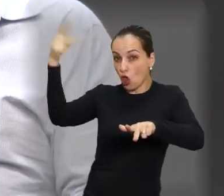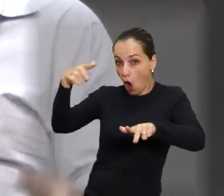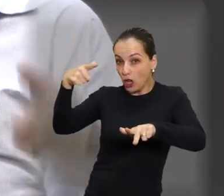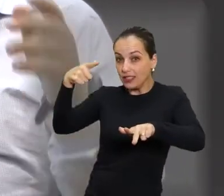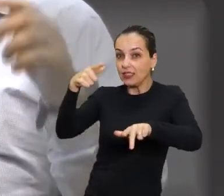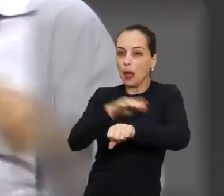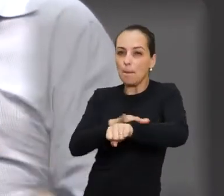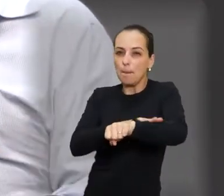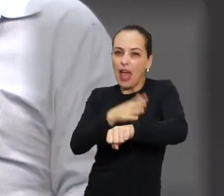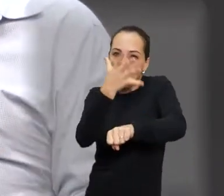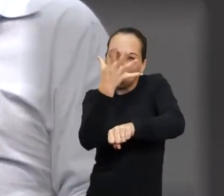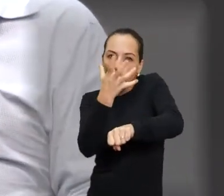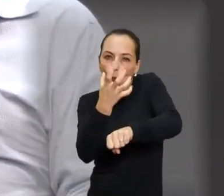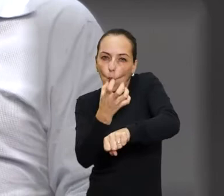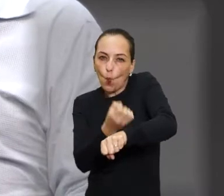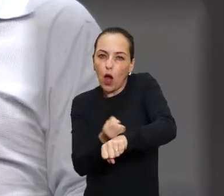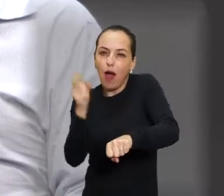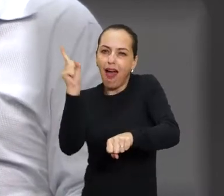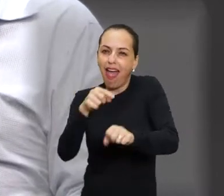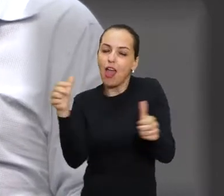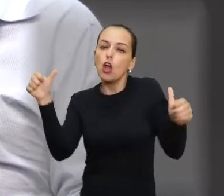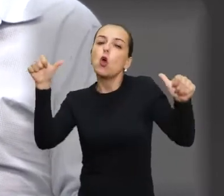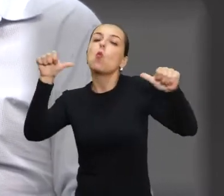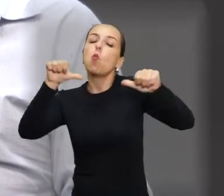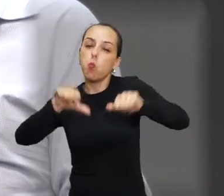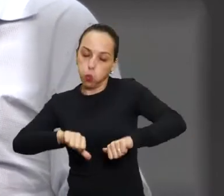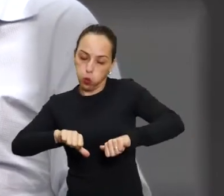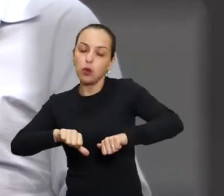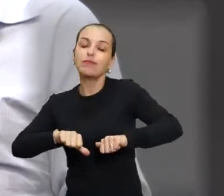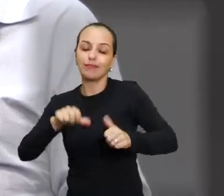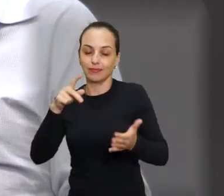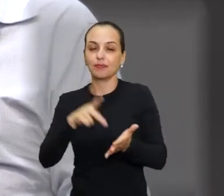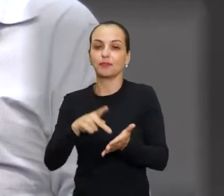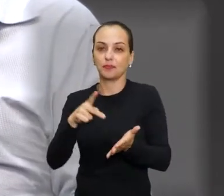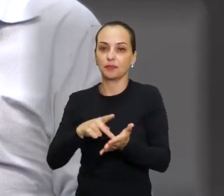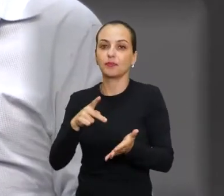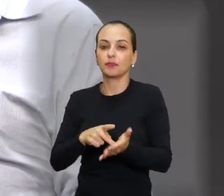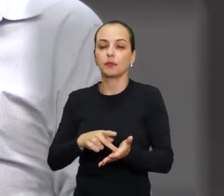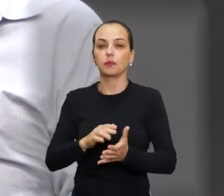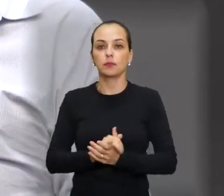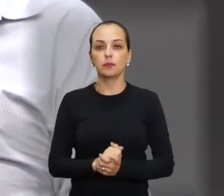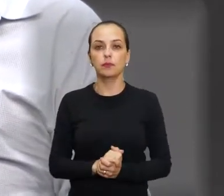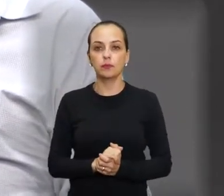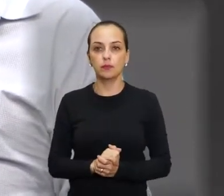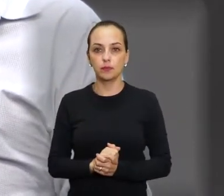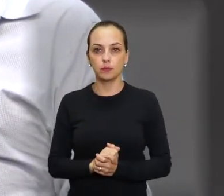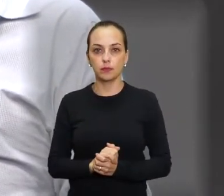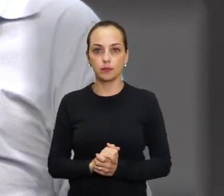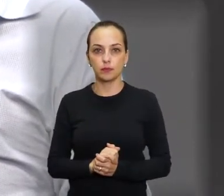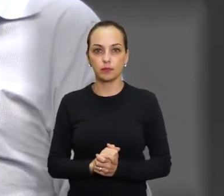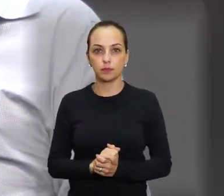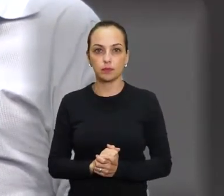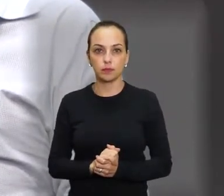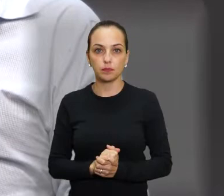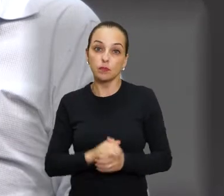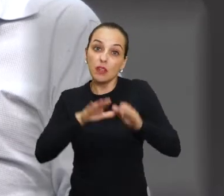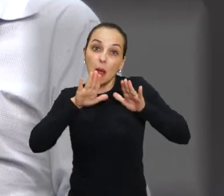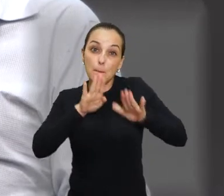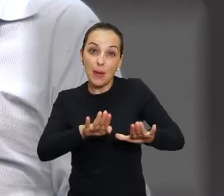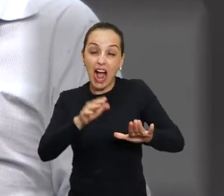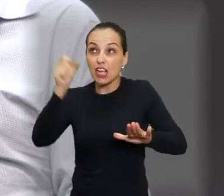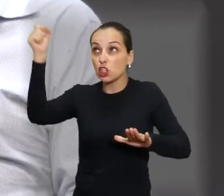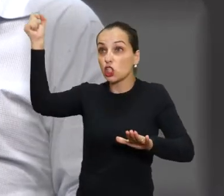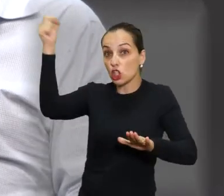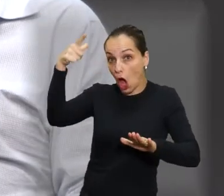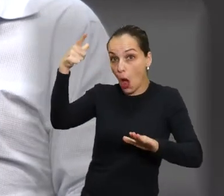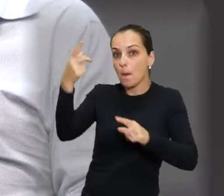melanoma, mesmo em pacientes com fototipos mais altos, ou seja, mais morenos. Então o bronzeamento artificial é muito